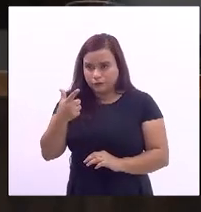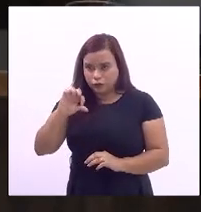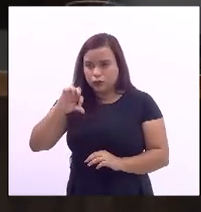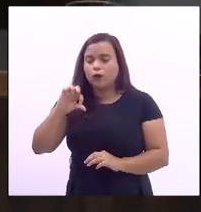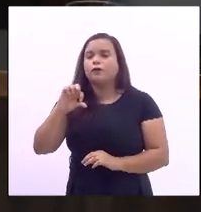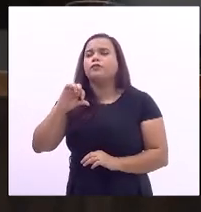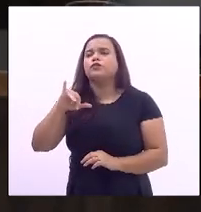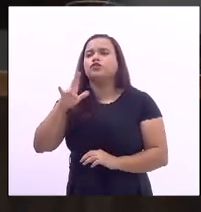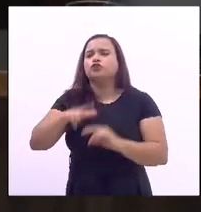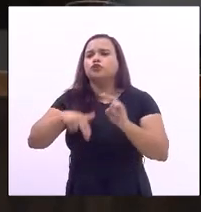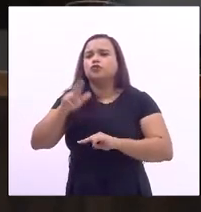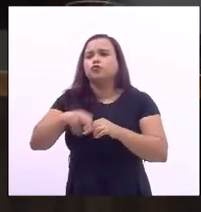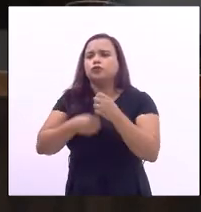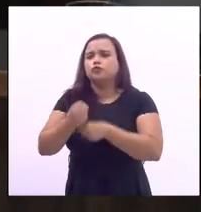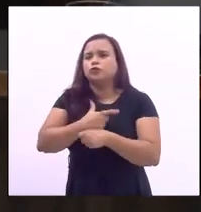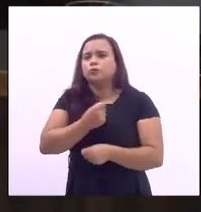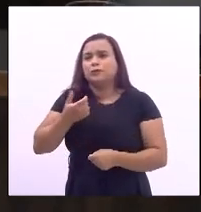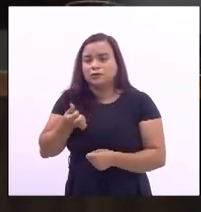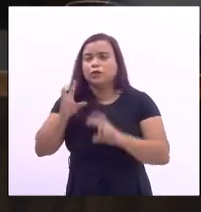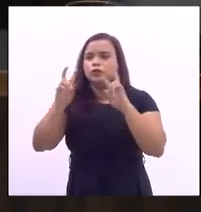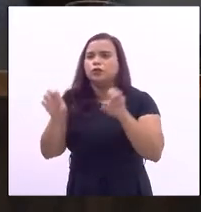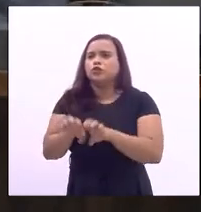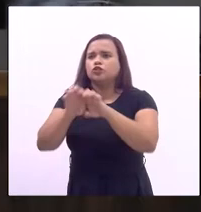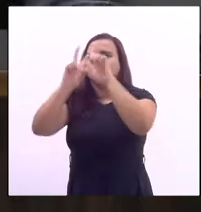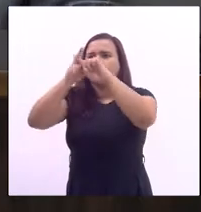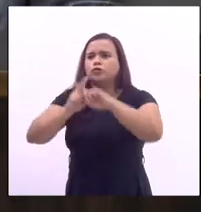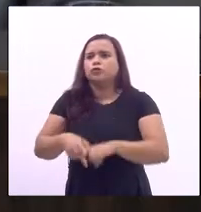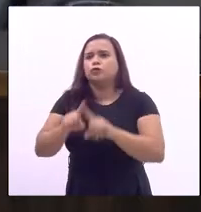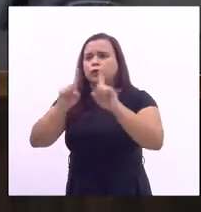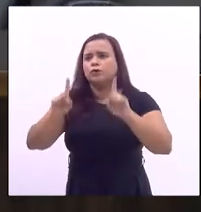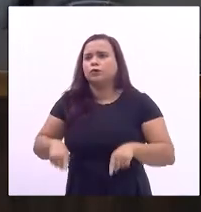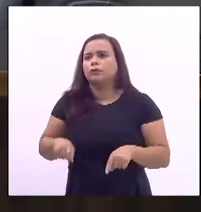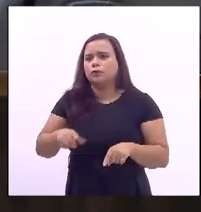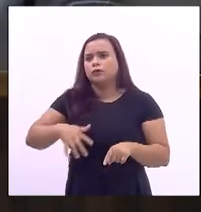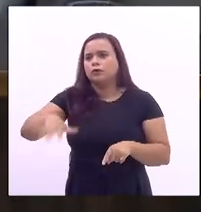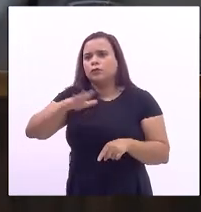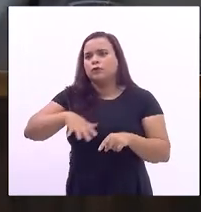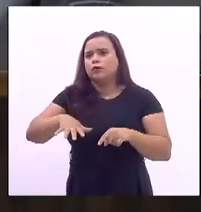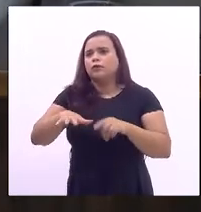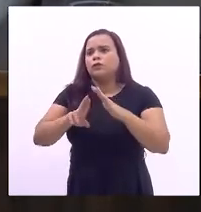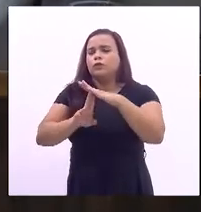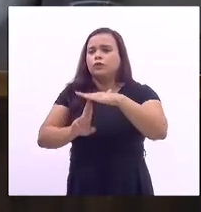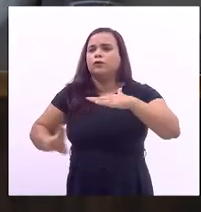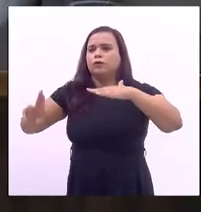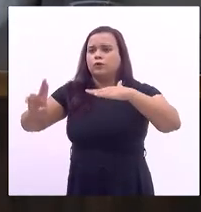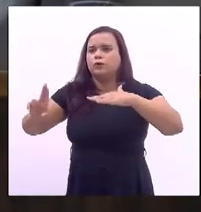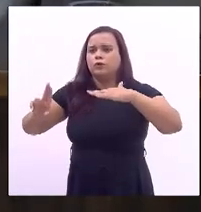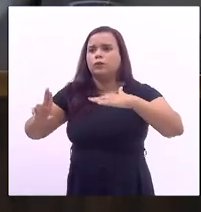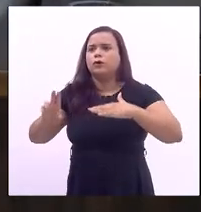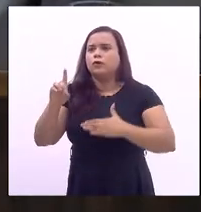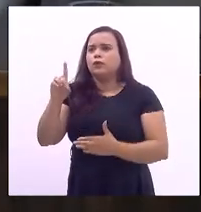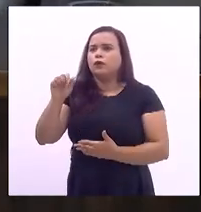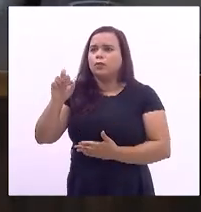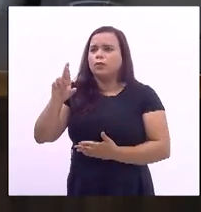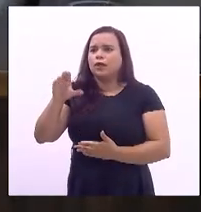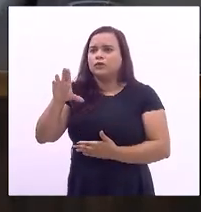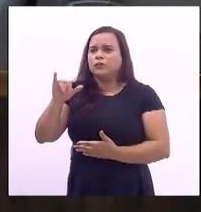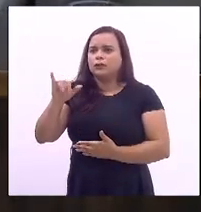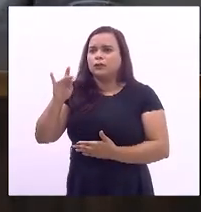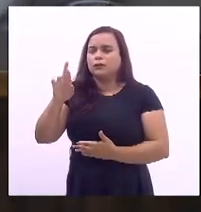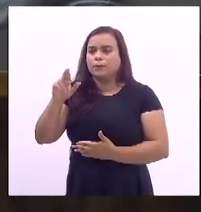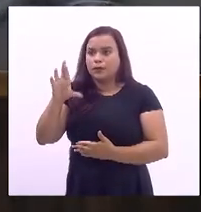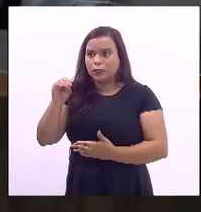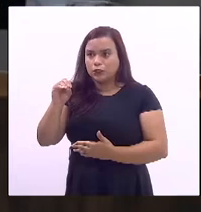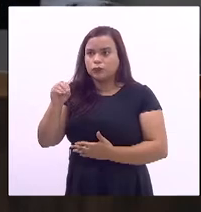Junho 2006 que dispõe sobre a reestruturação do quadro de pessoal da Universidade Estadual do Norte Fluminense Darcy Ribeiro UENF e dá